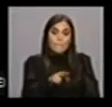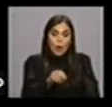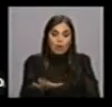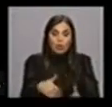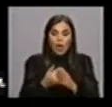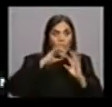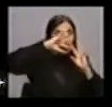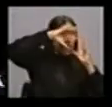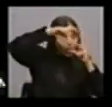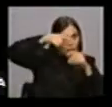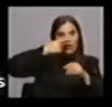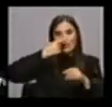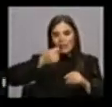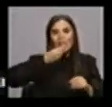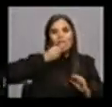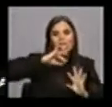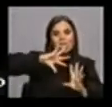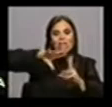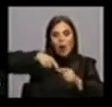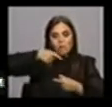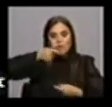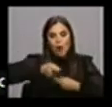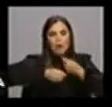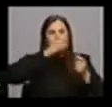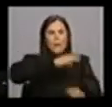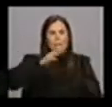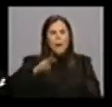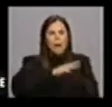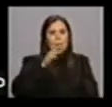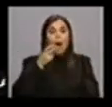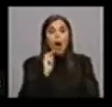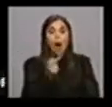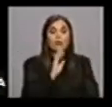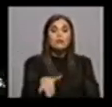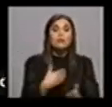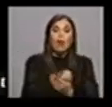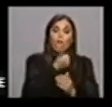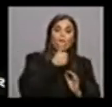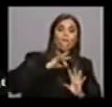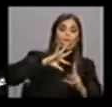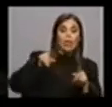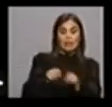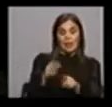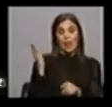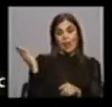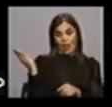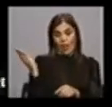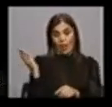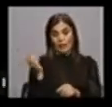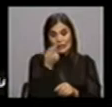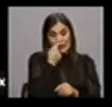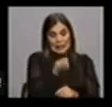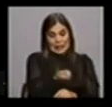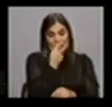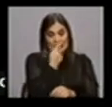atmosfera semelhante à Terra e, aos poucos, ao longo de milhões e milhões de anos, nós teremos um Marte, como mostra esta animação, cada vez mais parecido com a